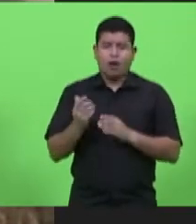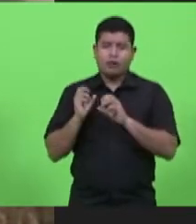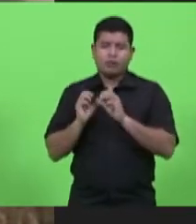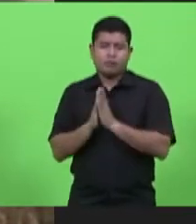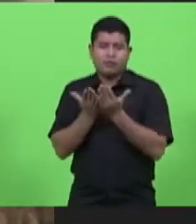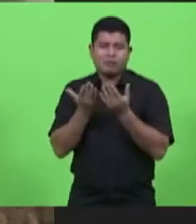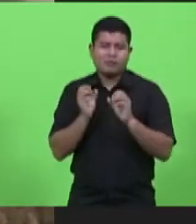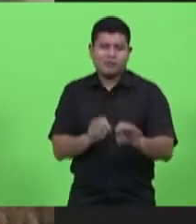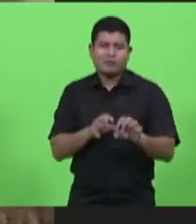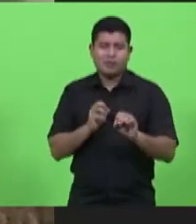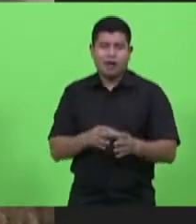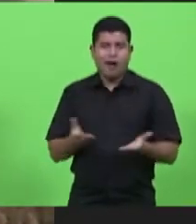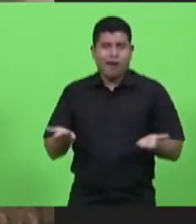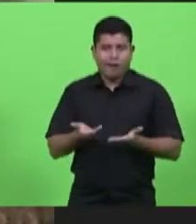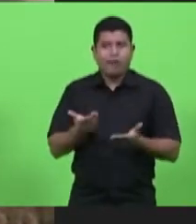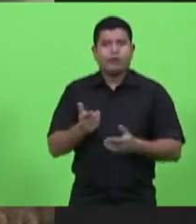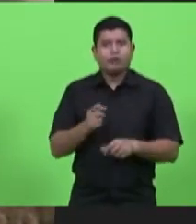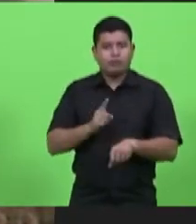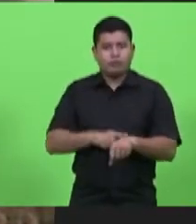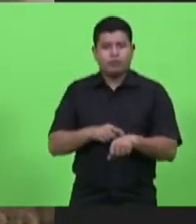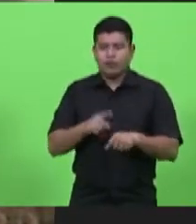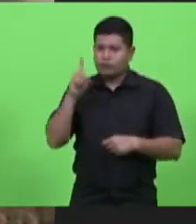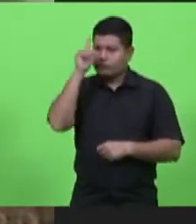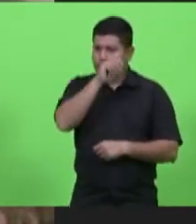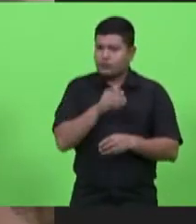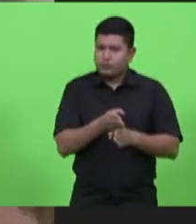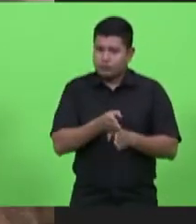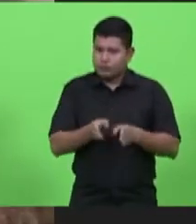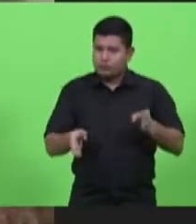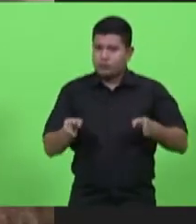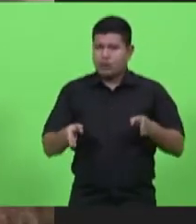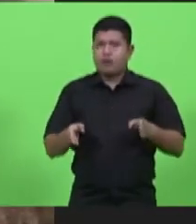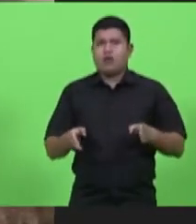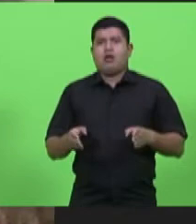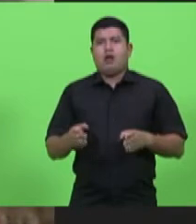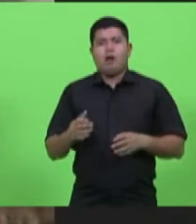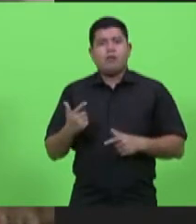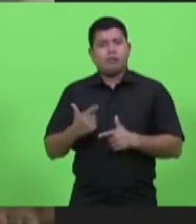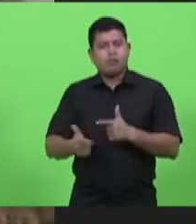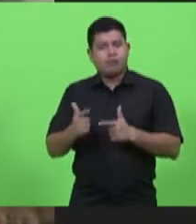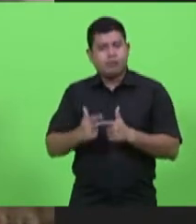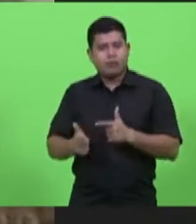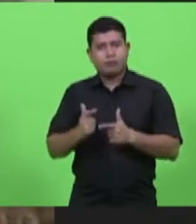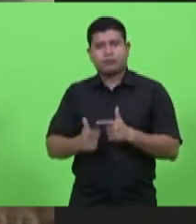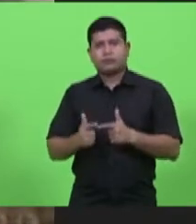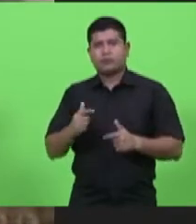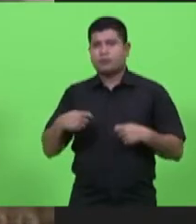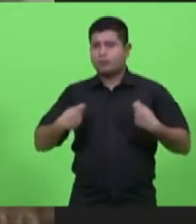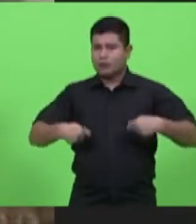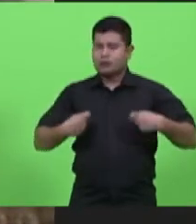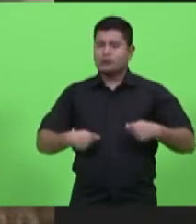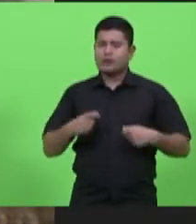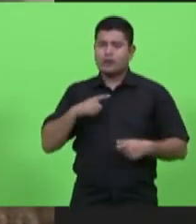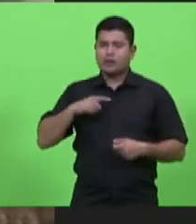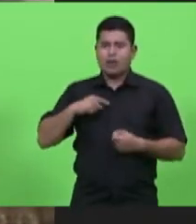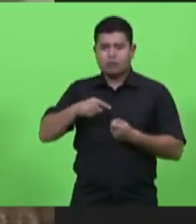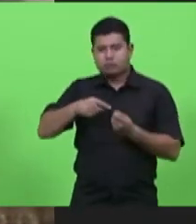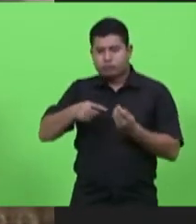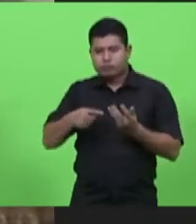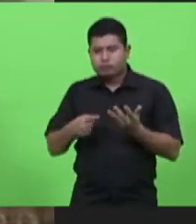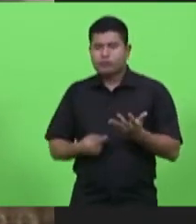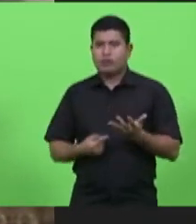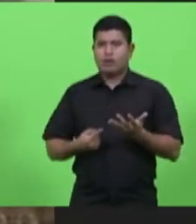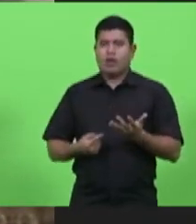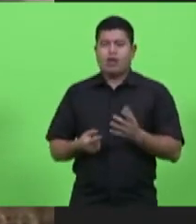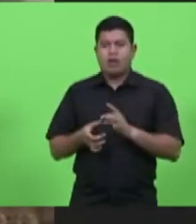estado de calamidade pública e o templo tem que ter, sim, todas as condições protocolares para receber o